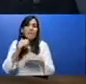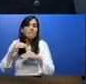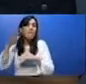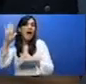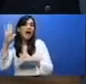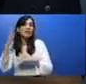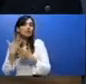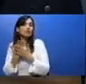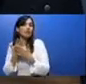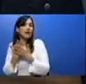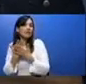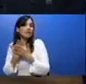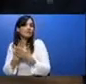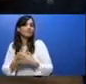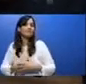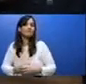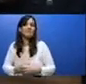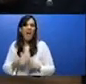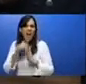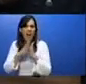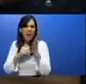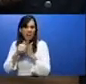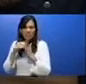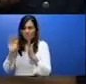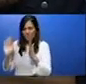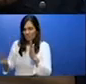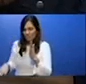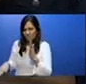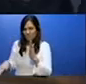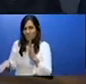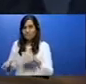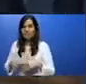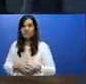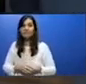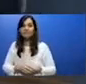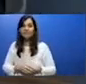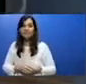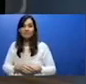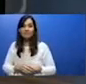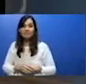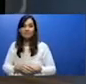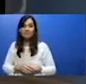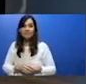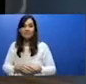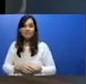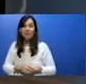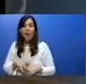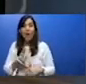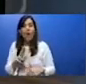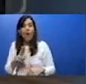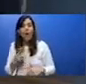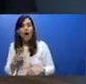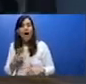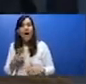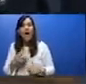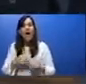que as artes? Eles estudavam mais ciências do que artes? Ou